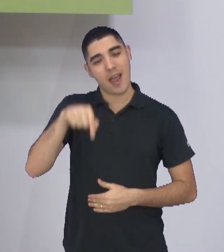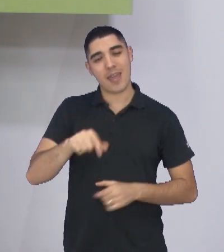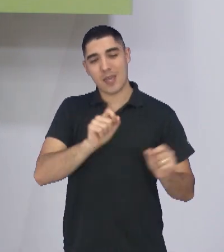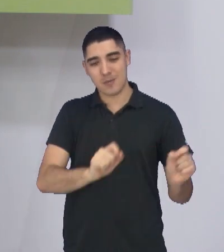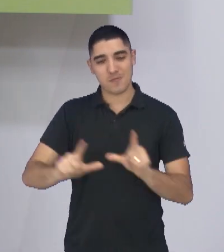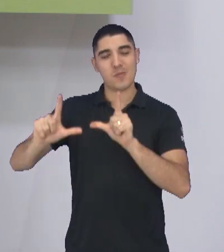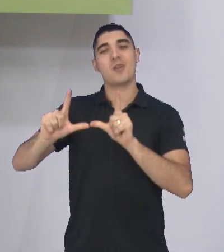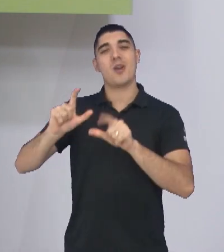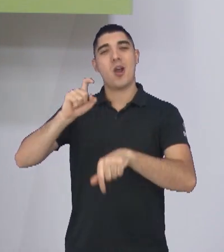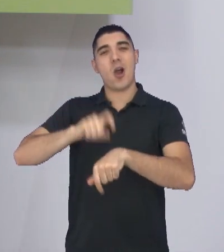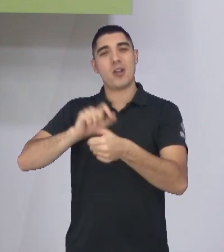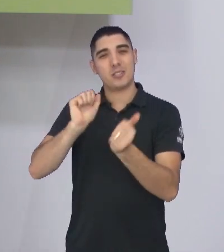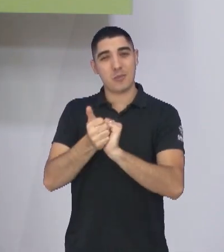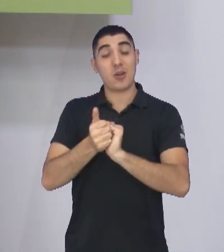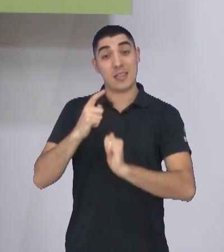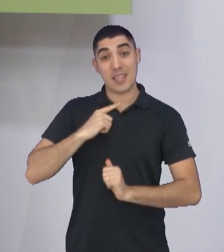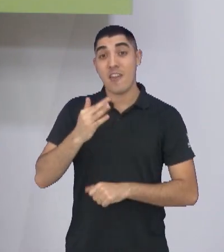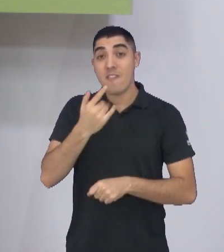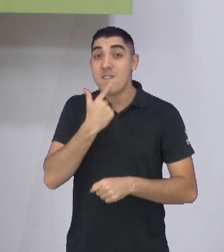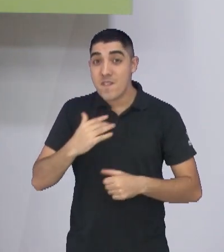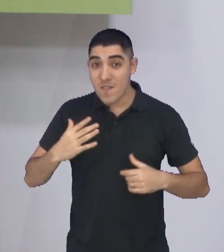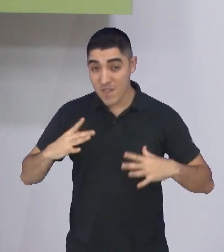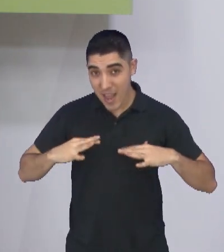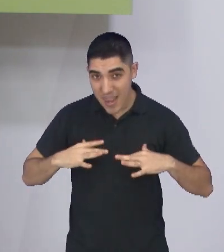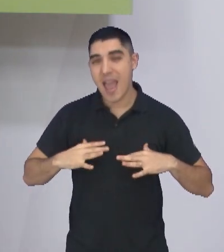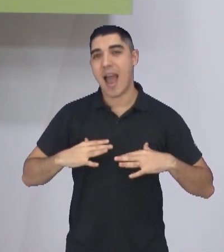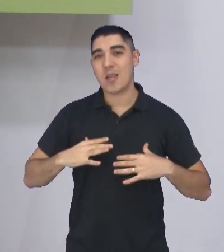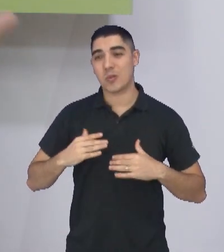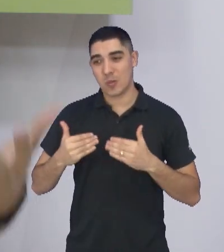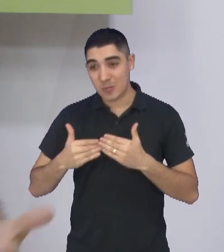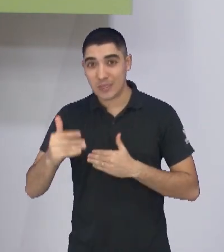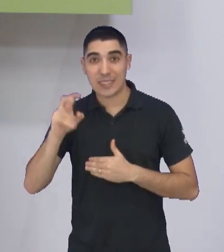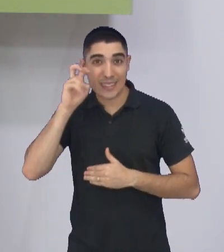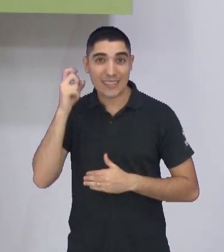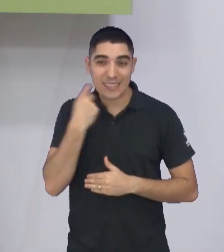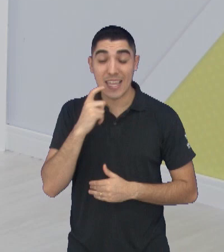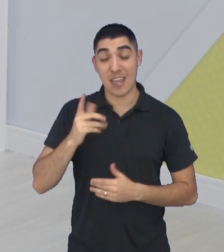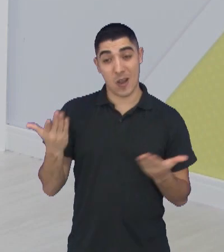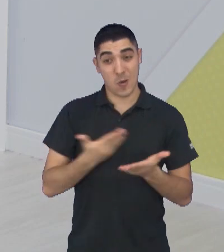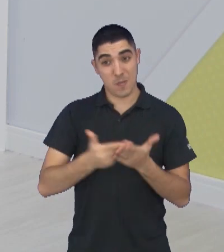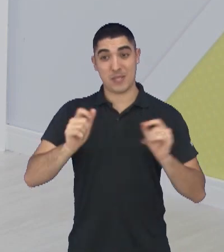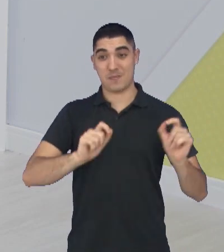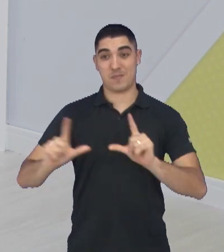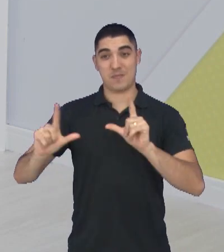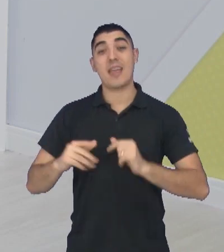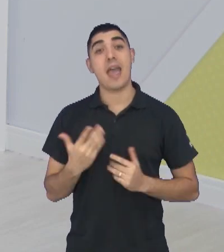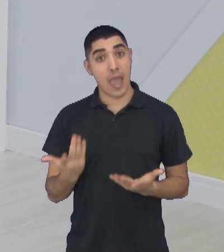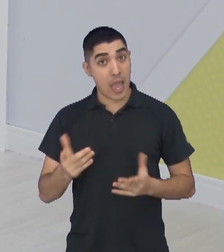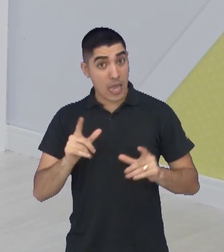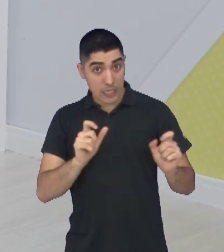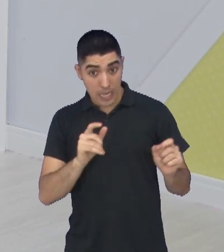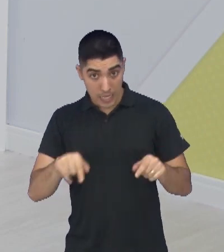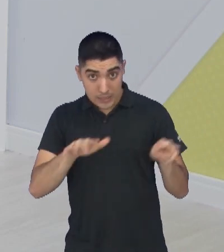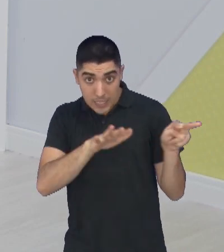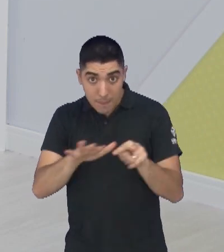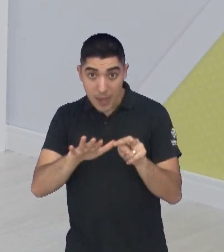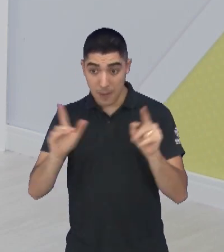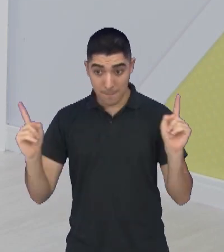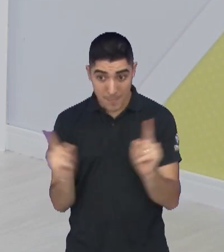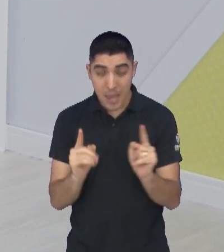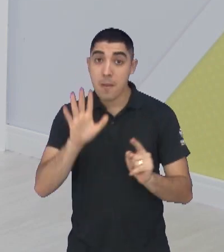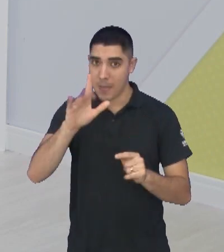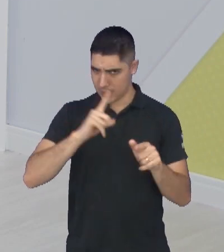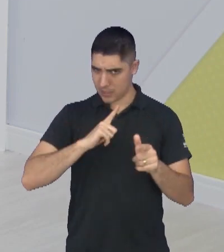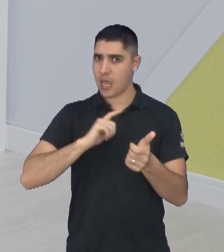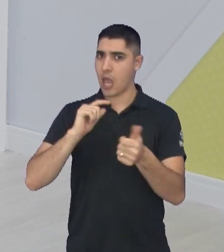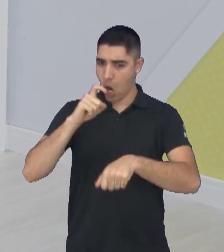semana que tem feriado prolongado, essa semana que é mais curta. E é isso, vamos ao programa. Semana curta, mas teremos Hora do Esporte também na quarta